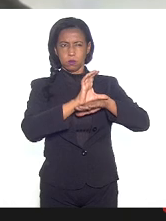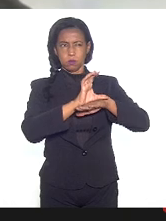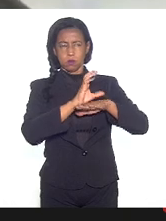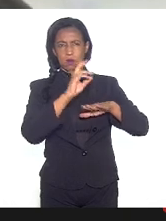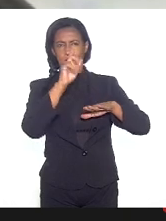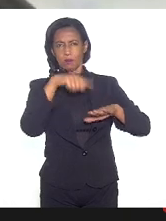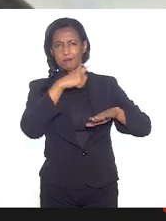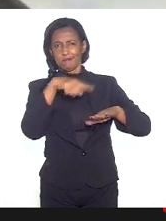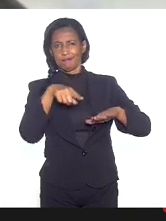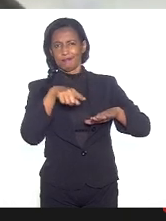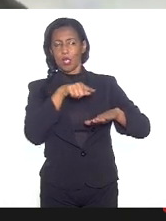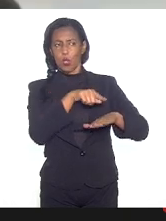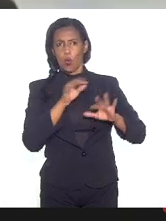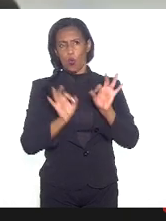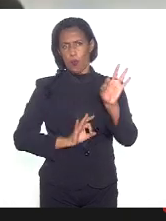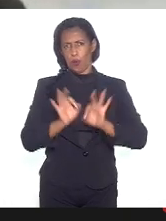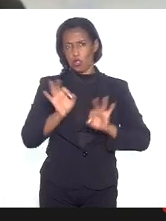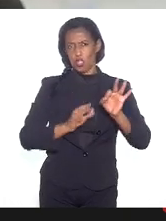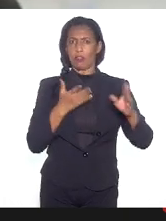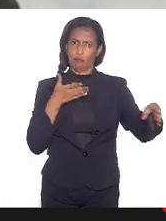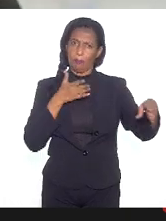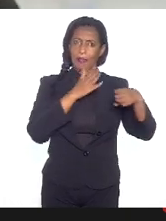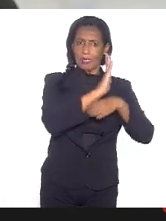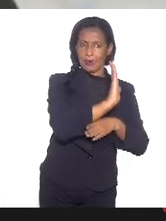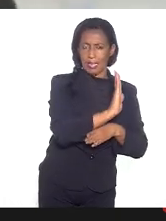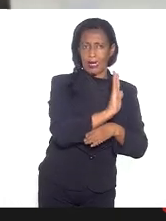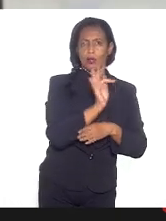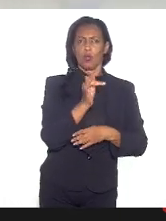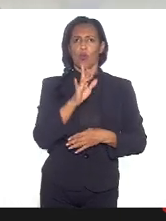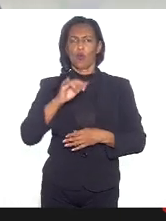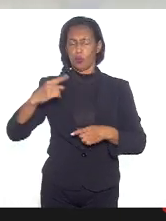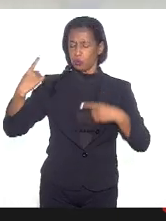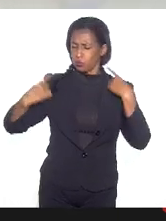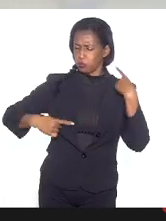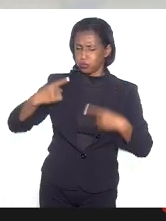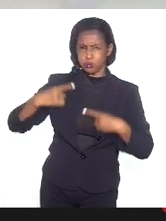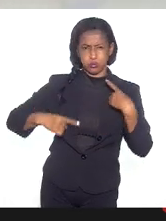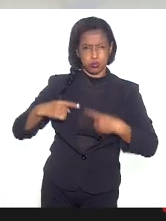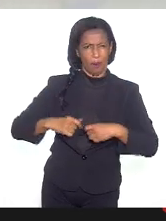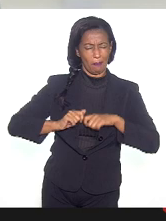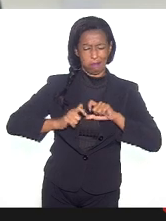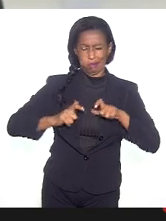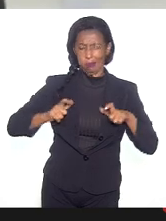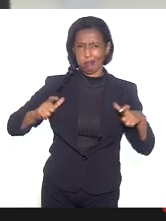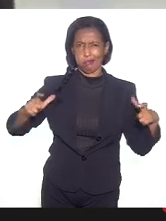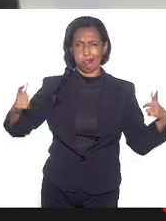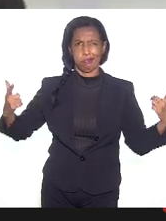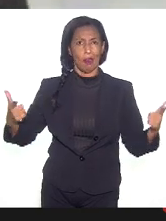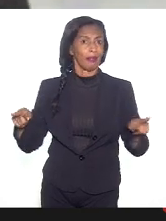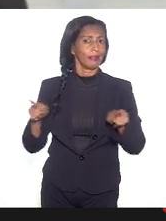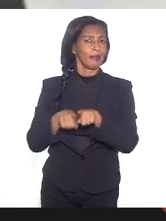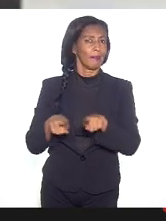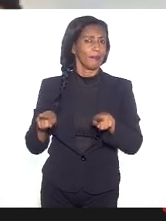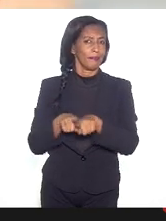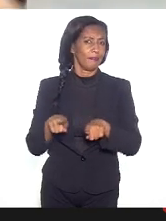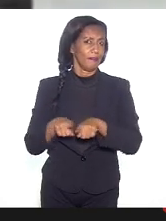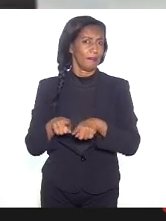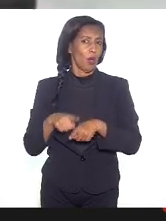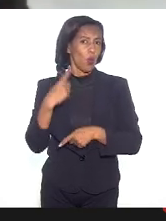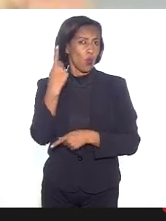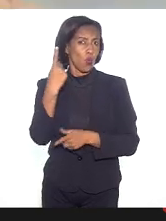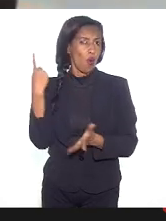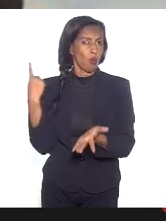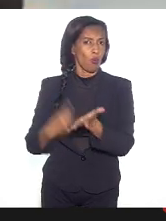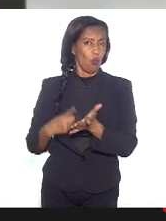O projeto foi sancionado, aprovado, fruto de muita discussão aqui na casa, inclusive um